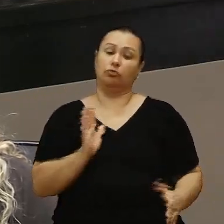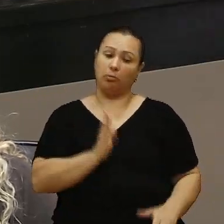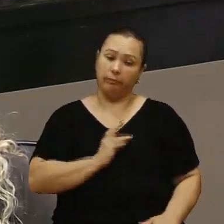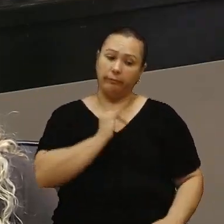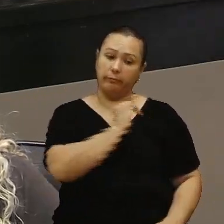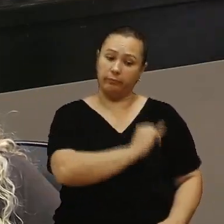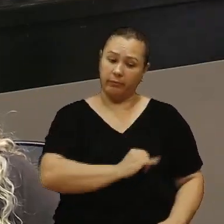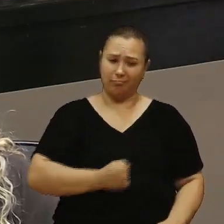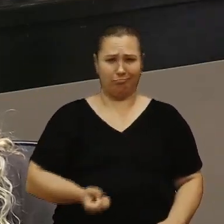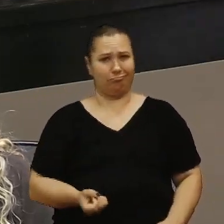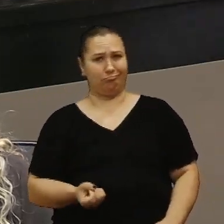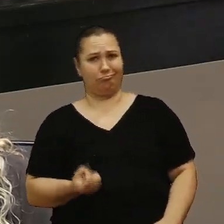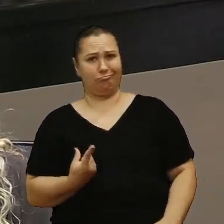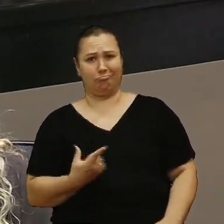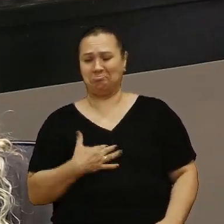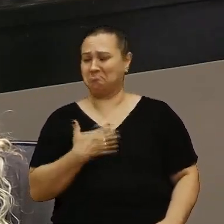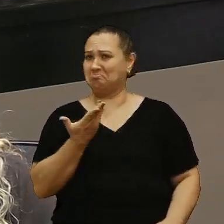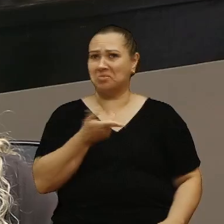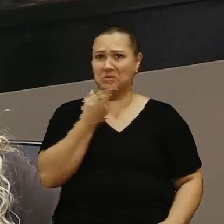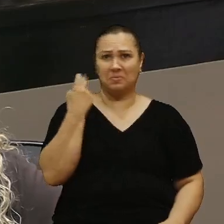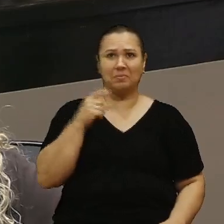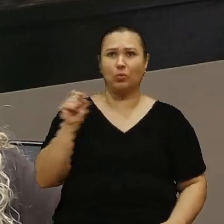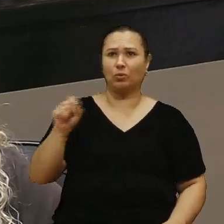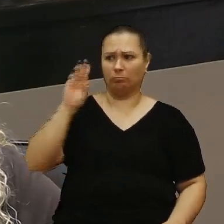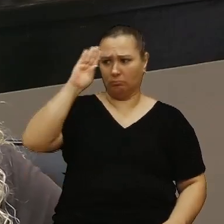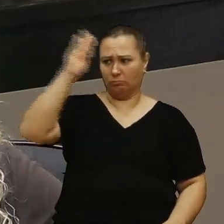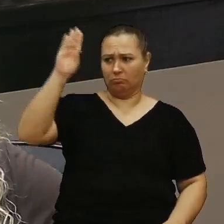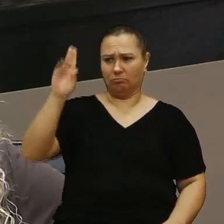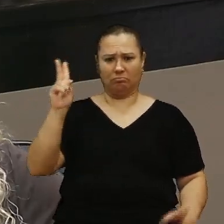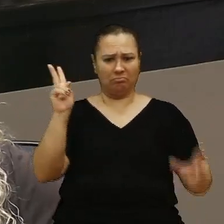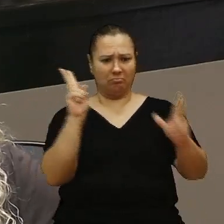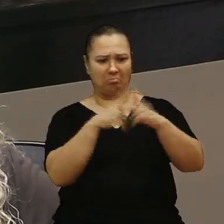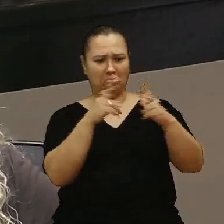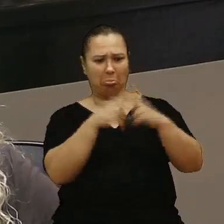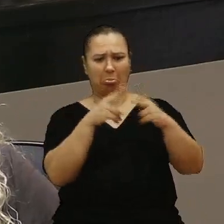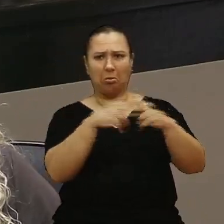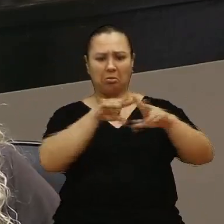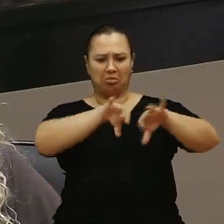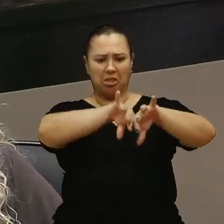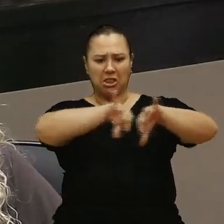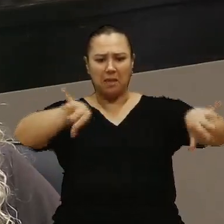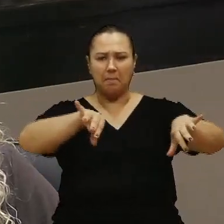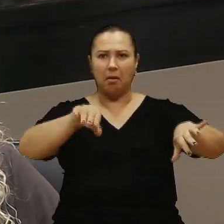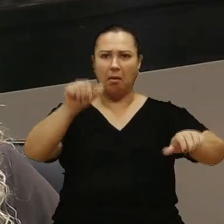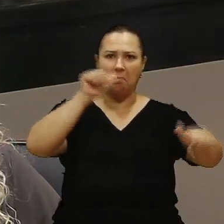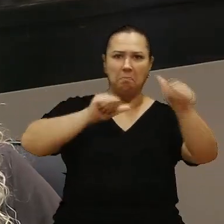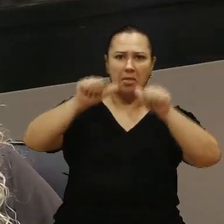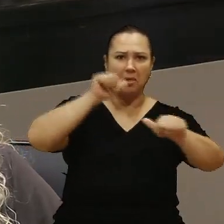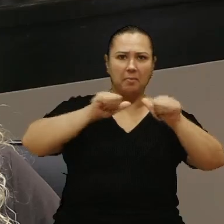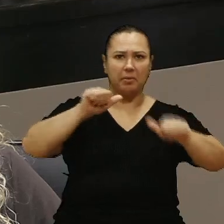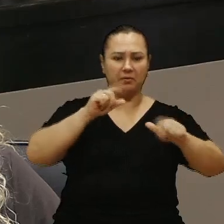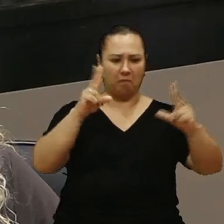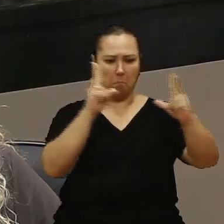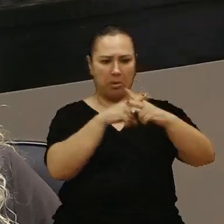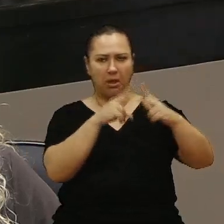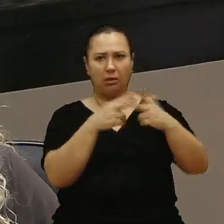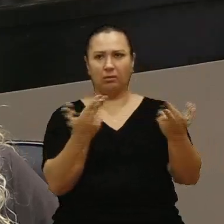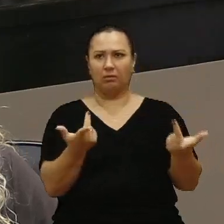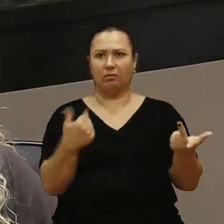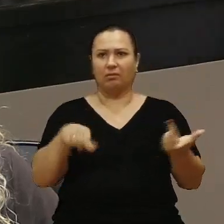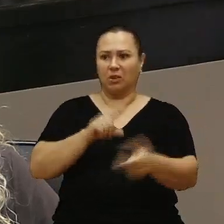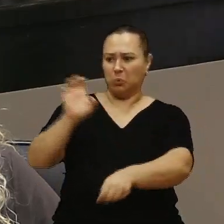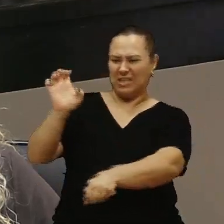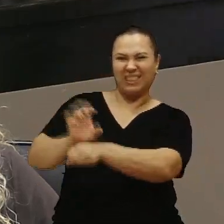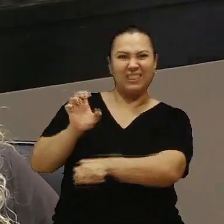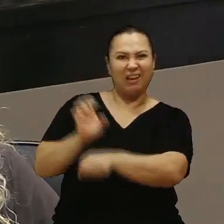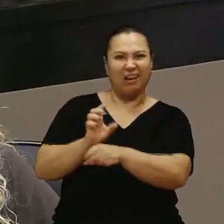acho estranho, eu não consigo enxergar os brigadianos separando briga de bêbado lá nos shows que vai ter. Eu nunca vi isso. Uma polícia estadual